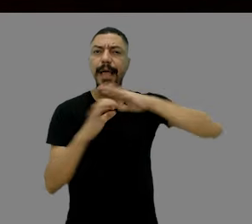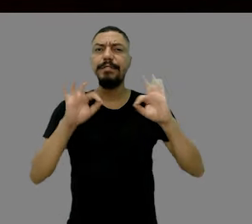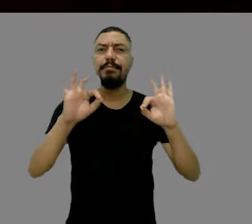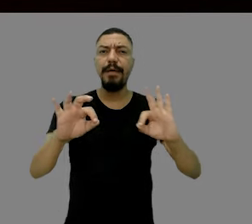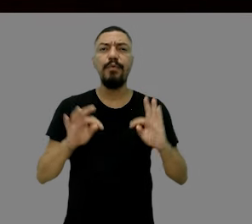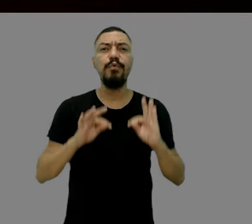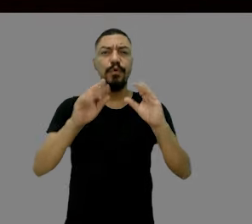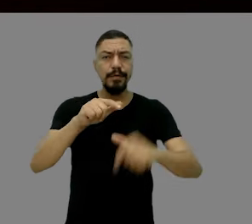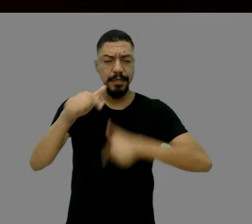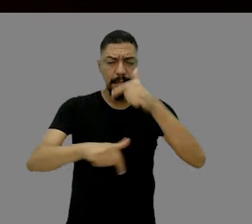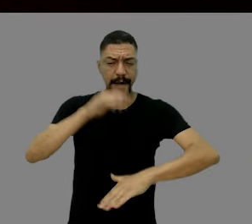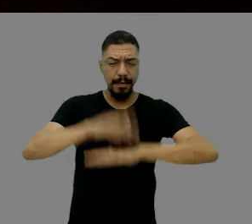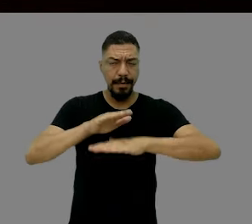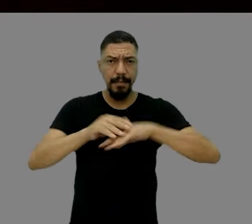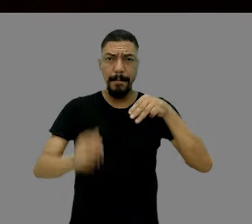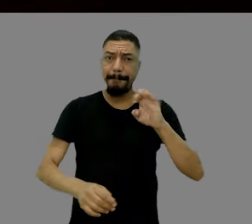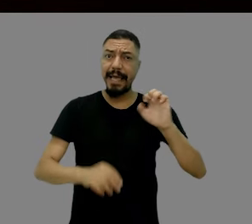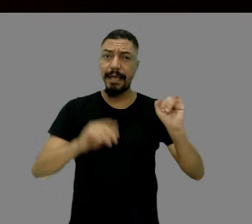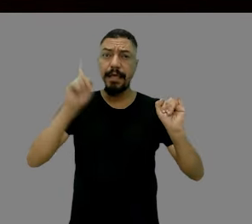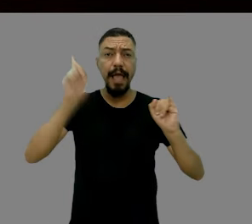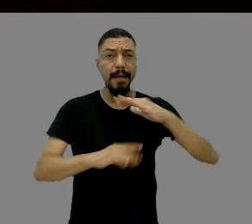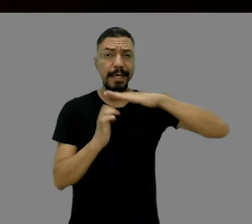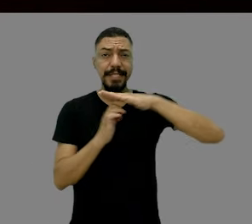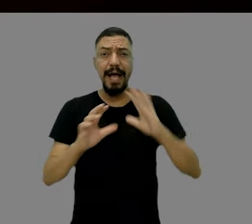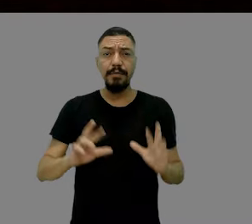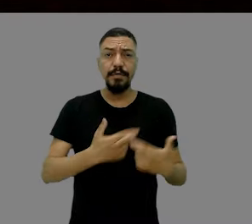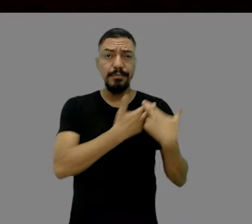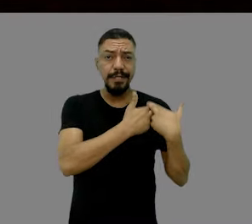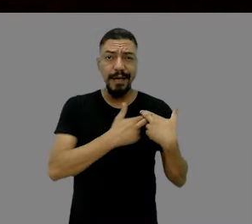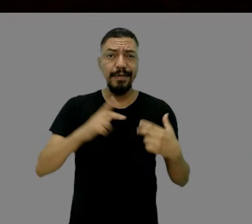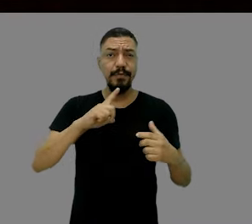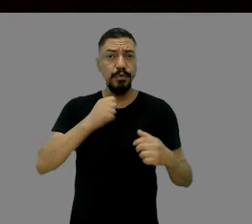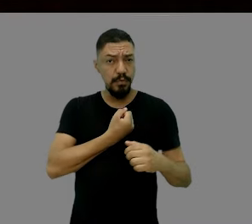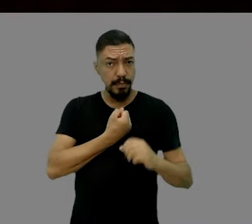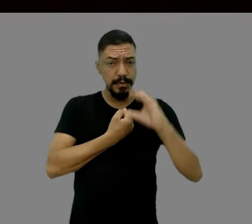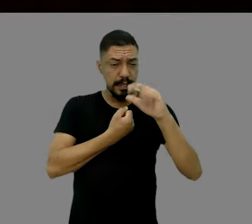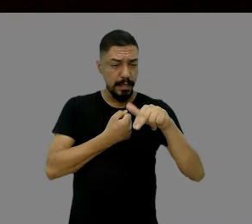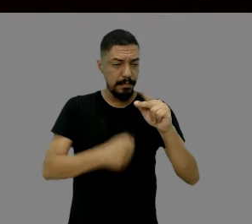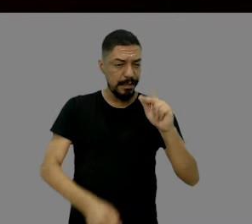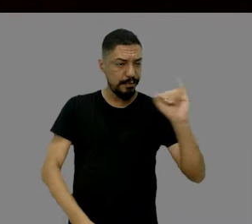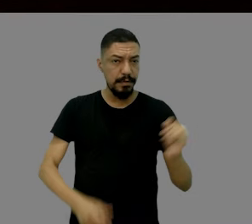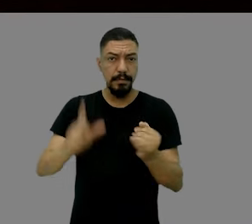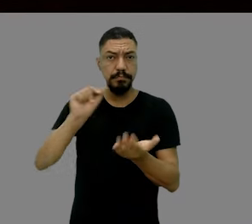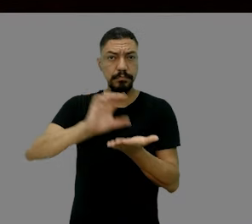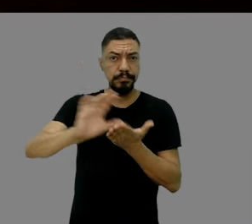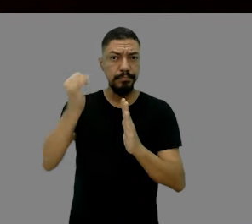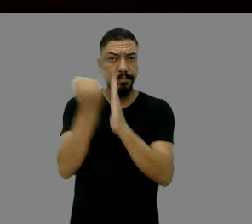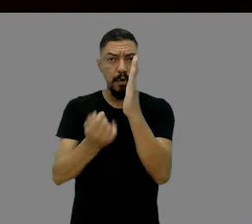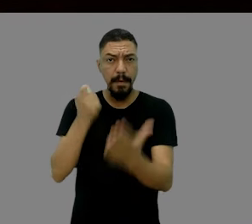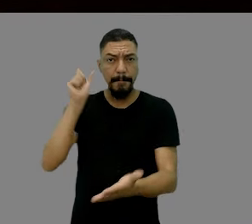MEI é empresário. Então, é um CNPJ. Então, para pagar menos imposto, eu vou emitir pela